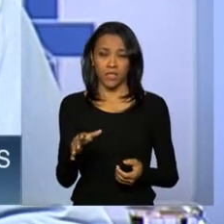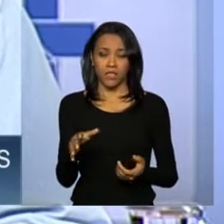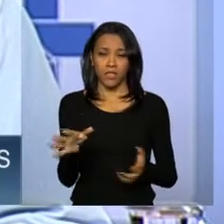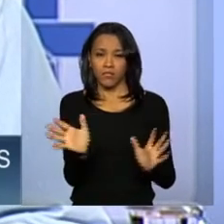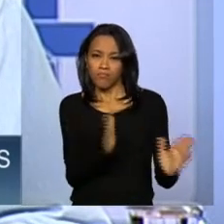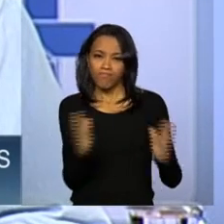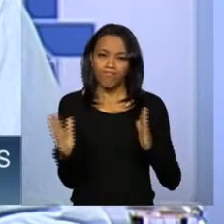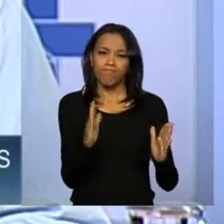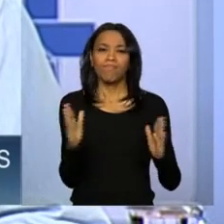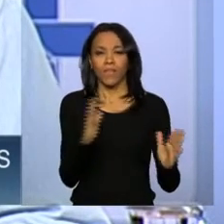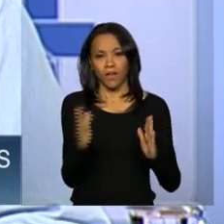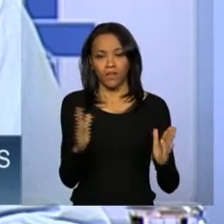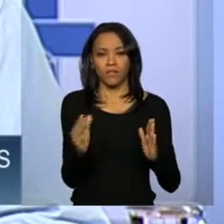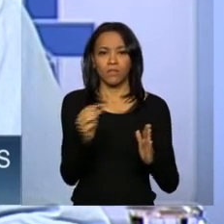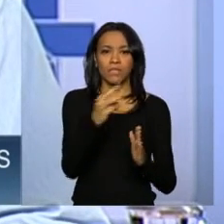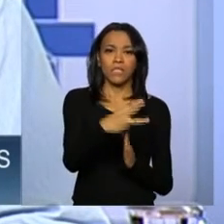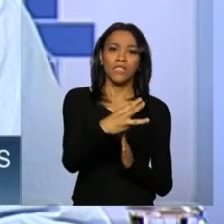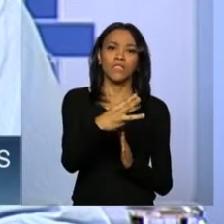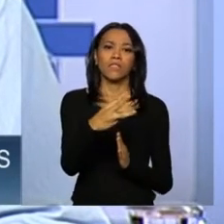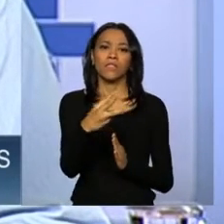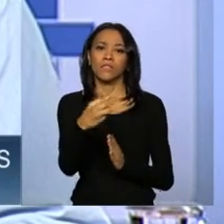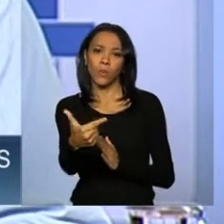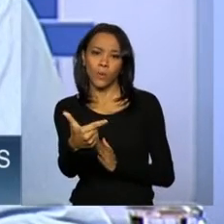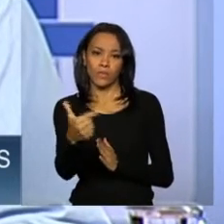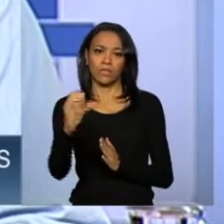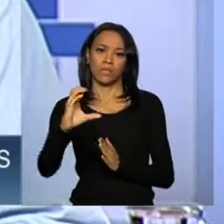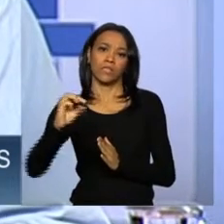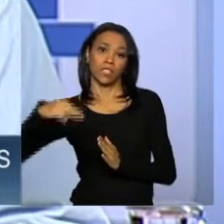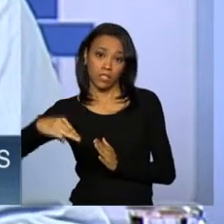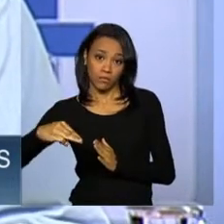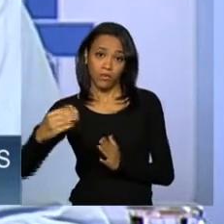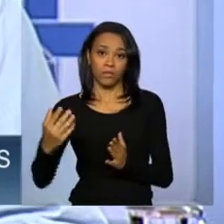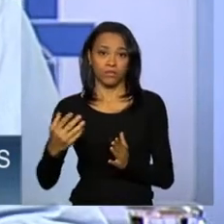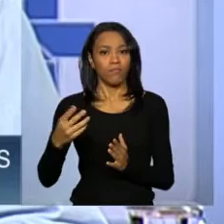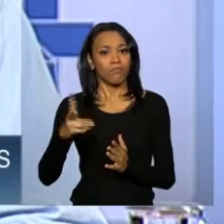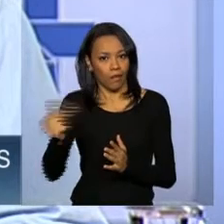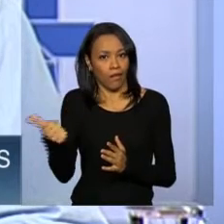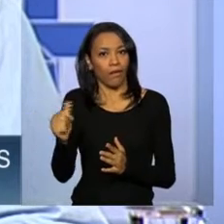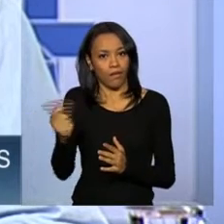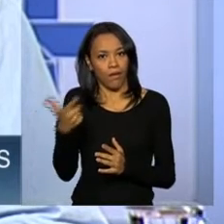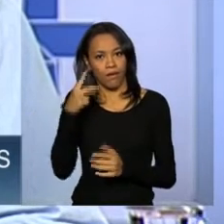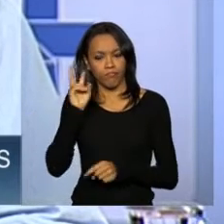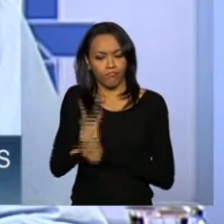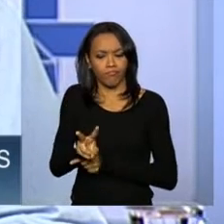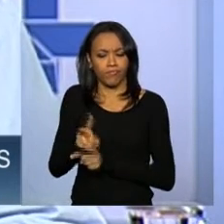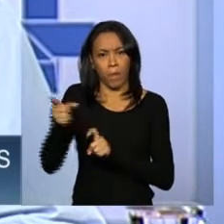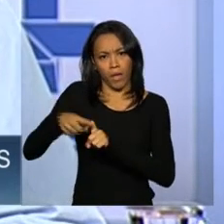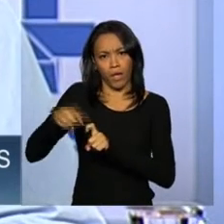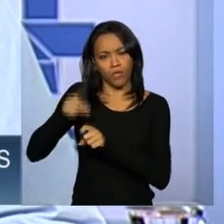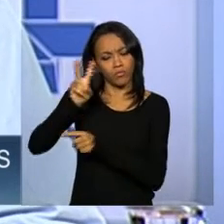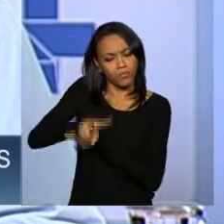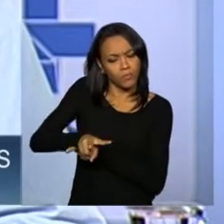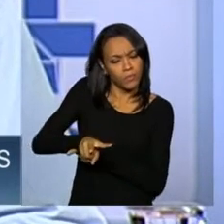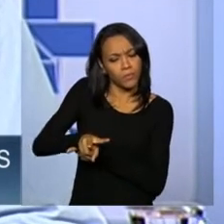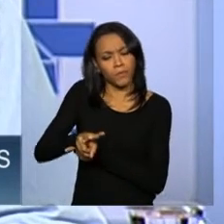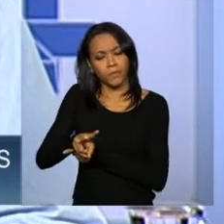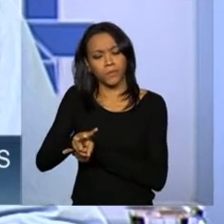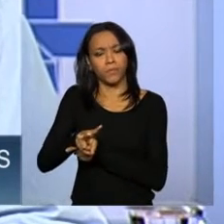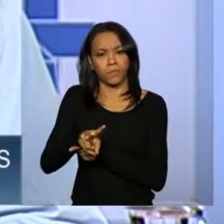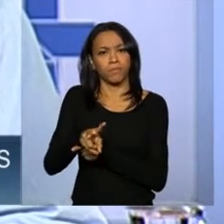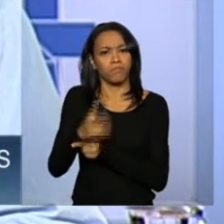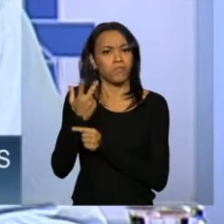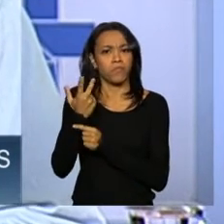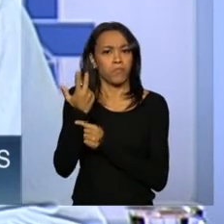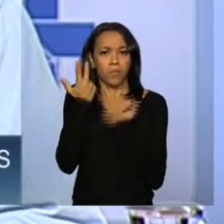33 centímetros serão acompanhadas, não haverá nenhum prejuízo para o seu